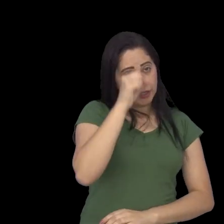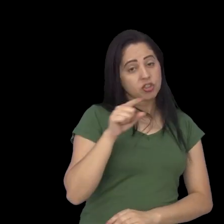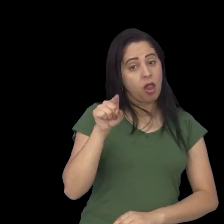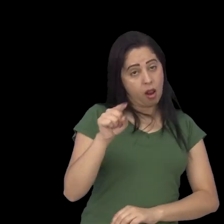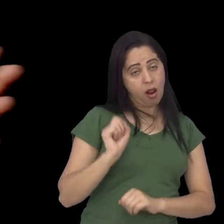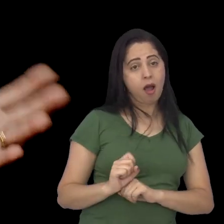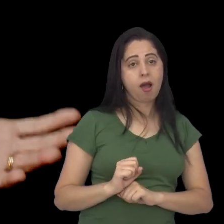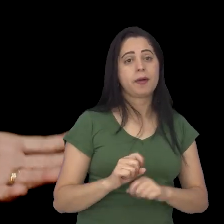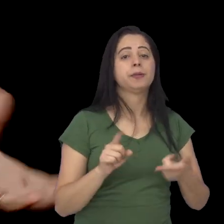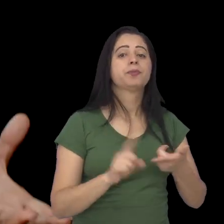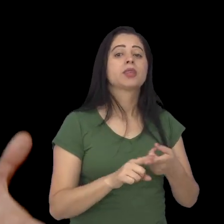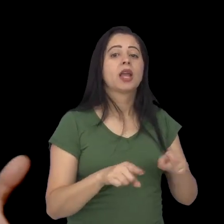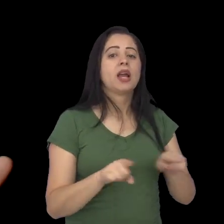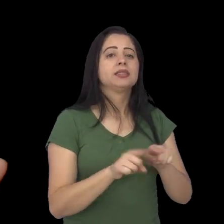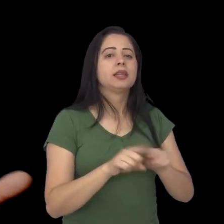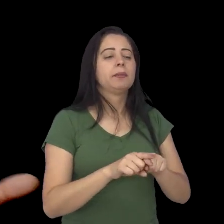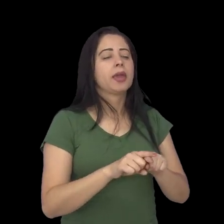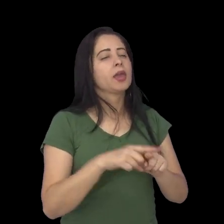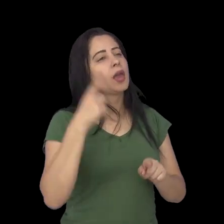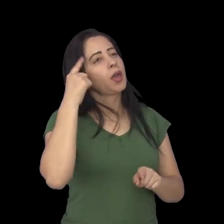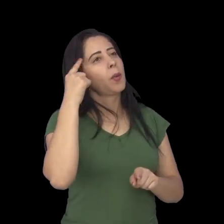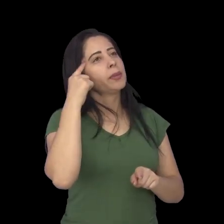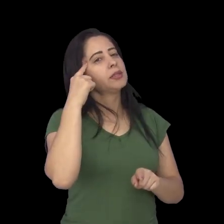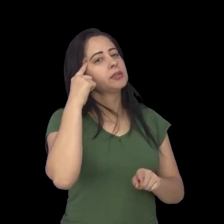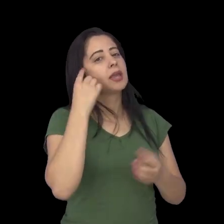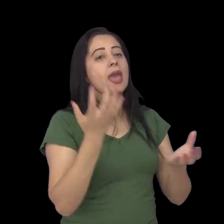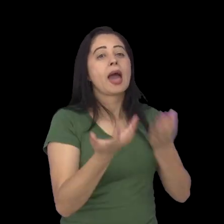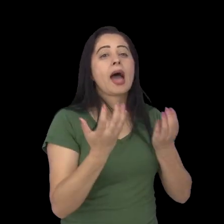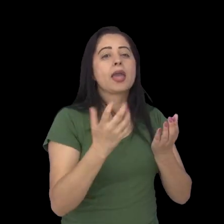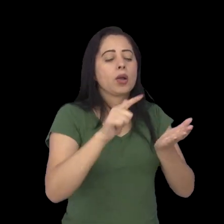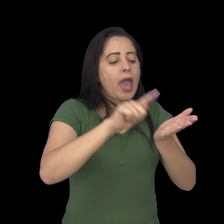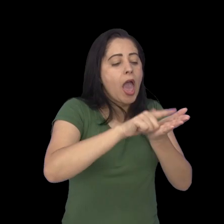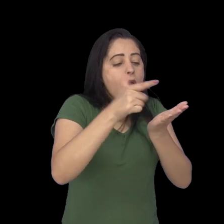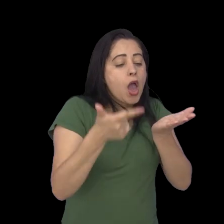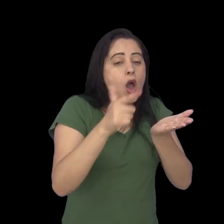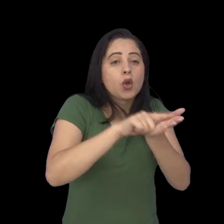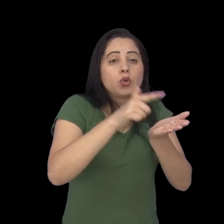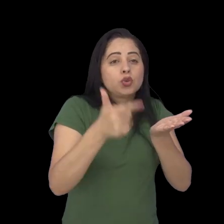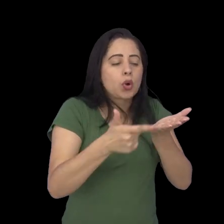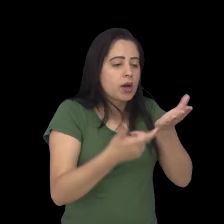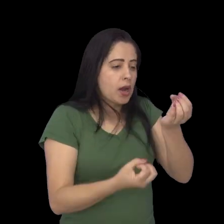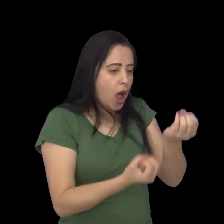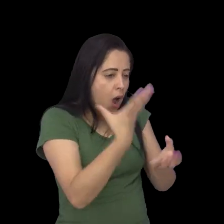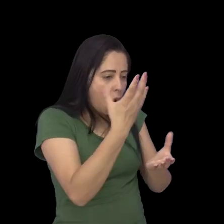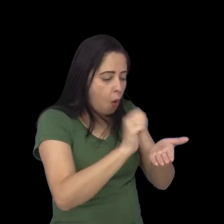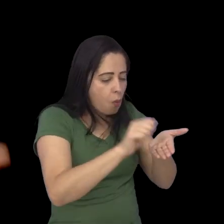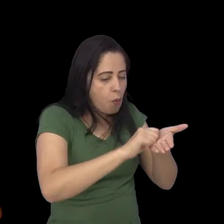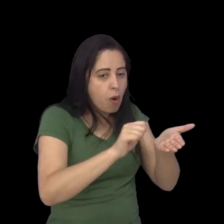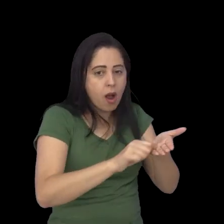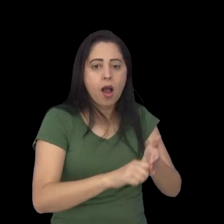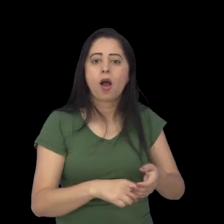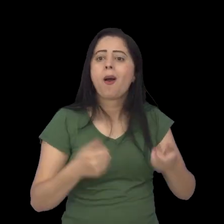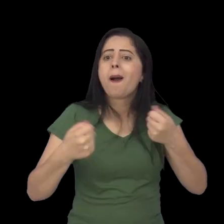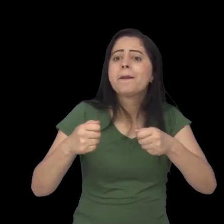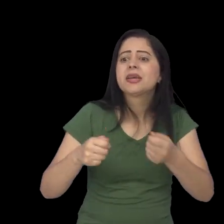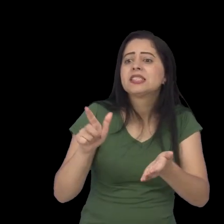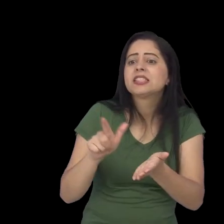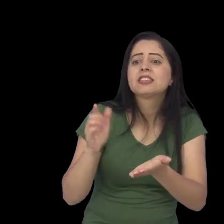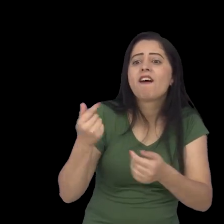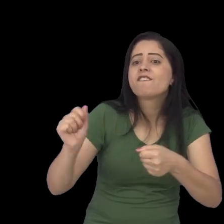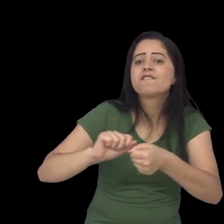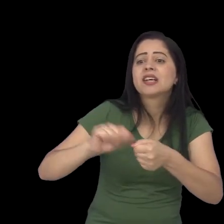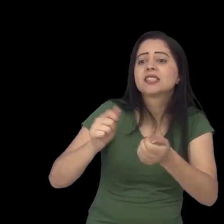Depois eu inventei que eu queria fazer um jornal em papel, aí ficava perturbando a diretoria do sindicato. Ai, a gente precisa fazer um